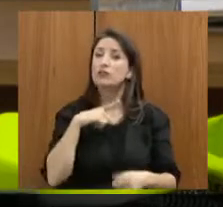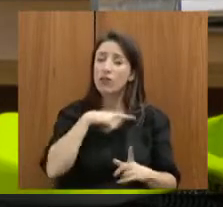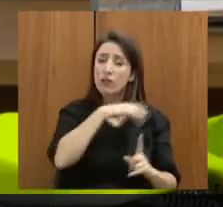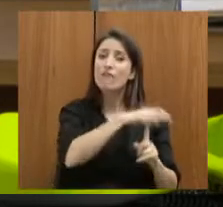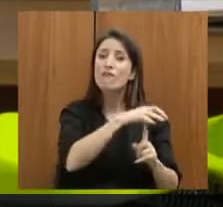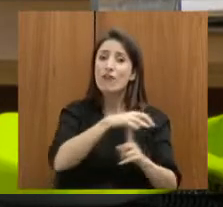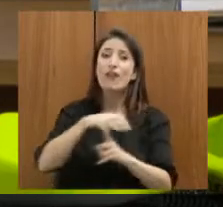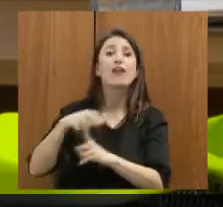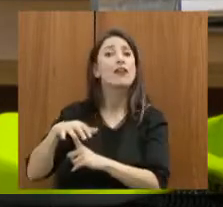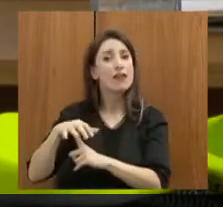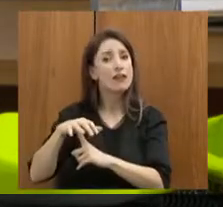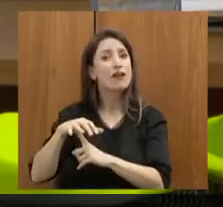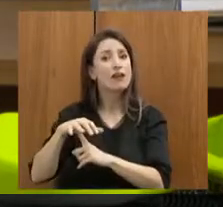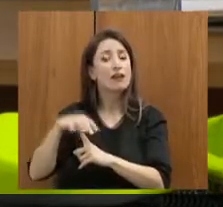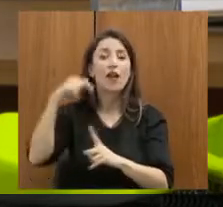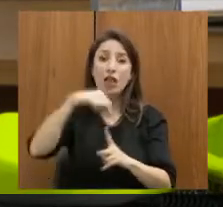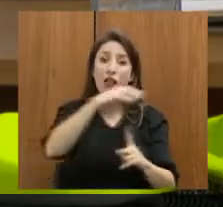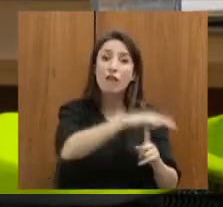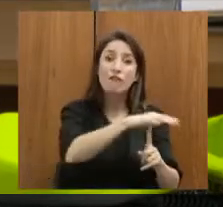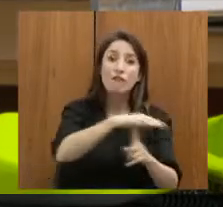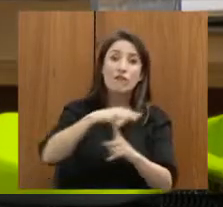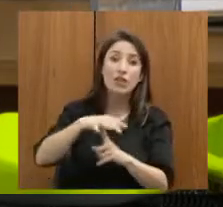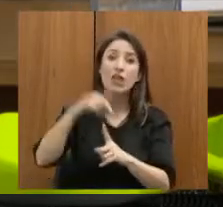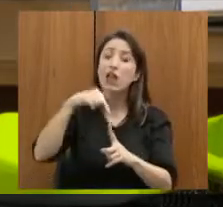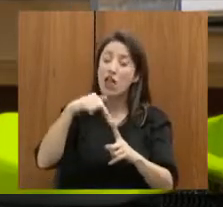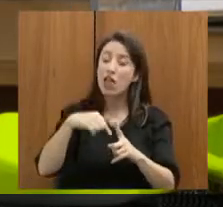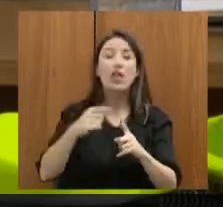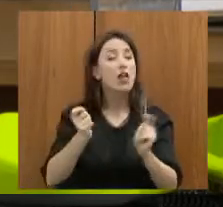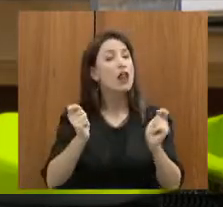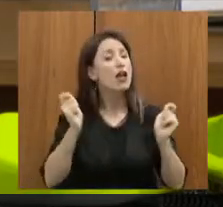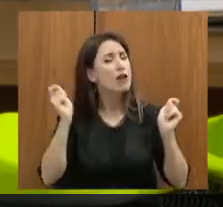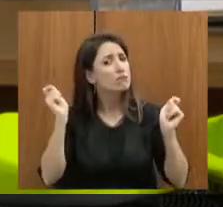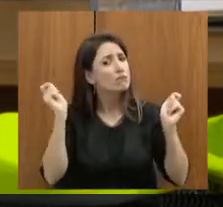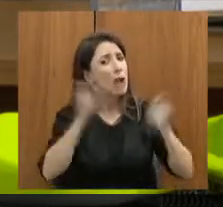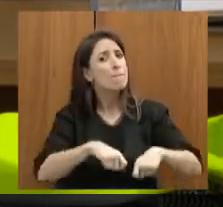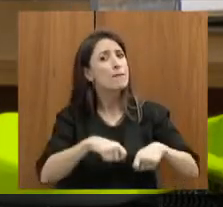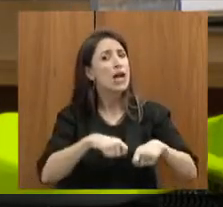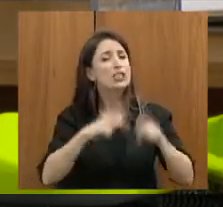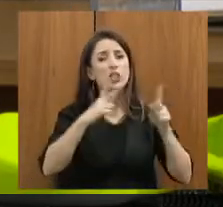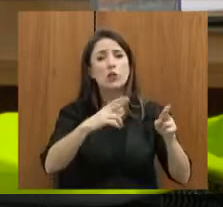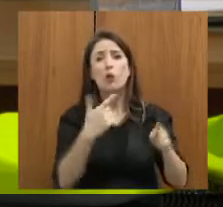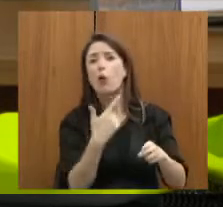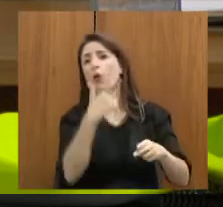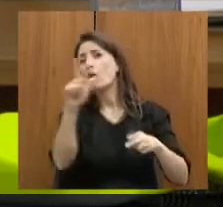é tão ou mais potente que qualquer mercado Porque além